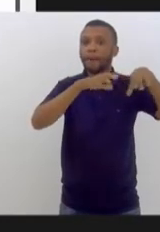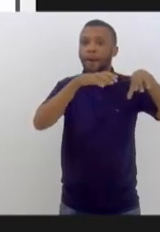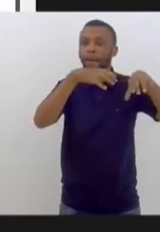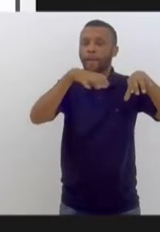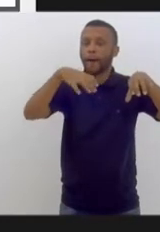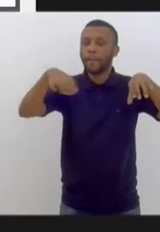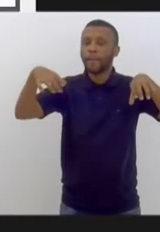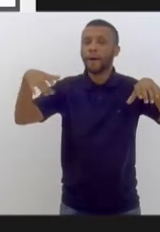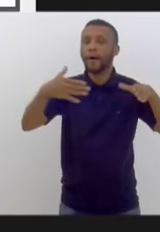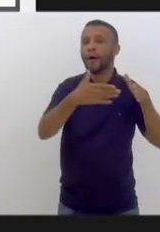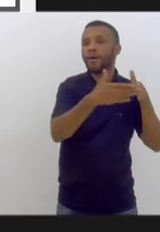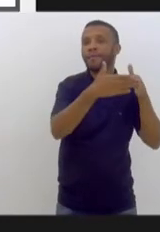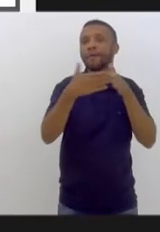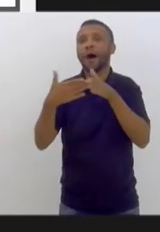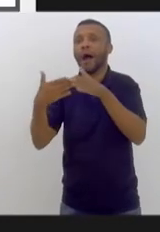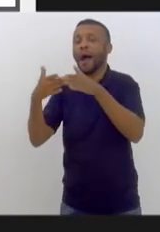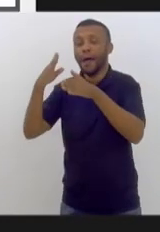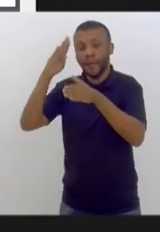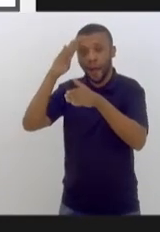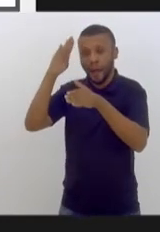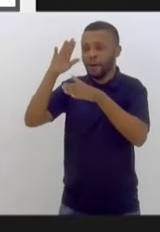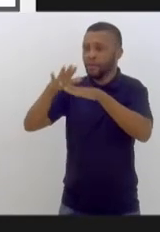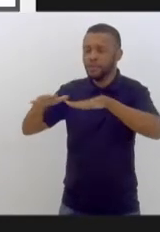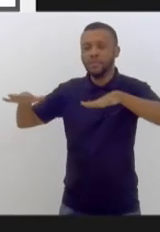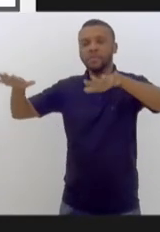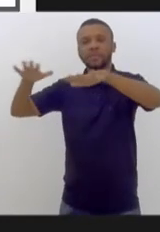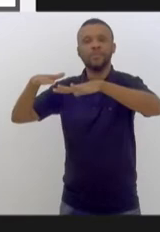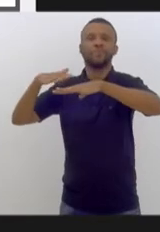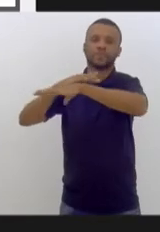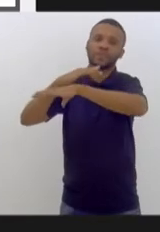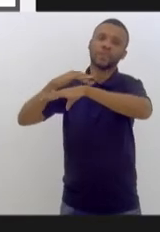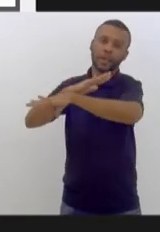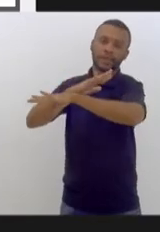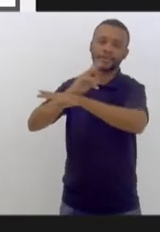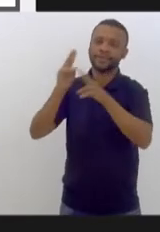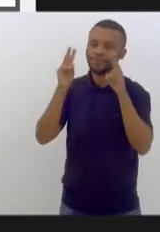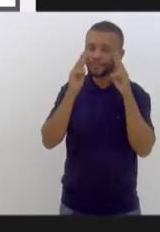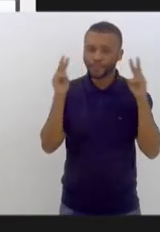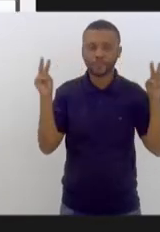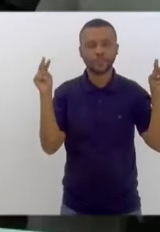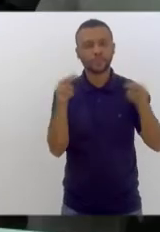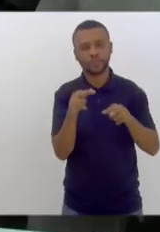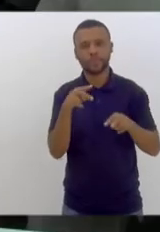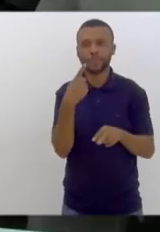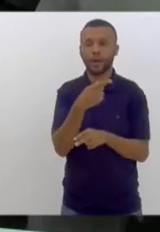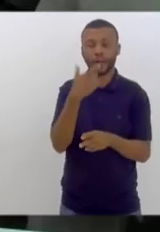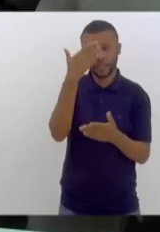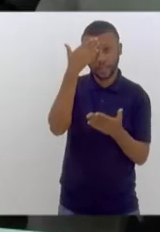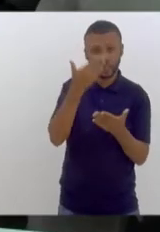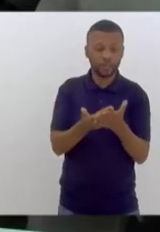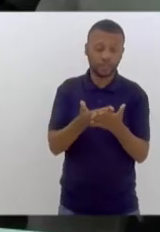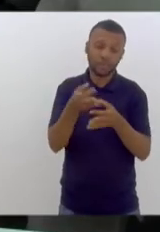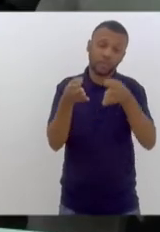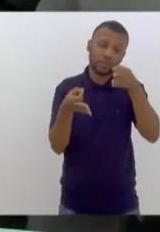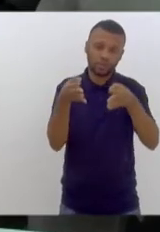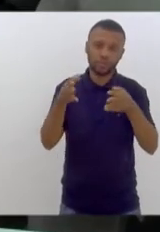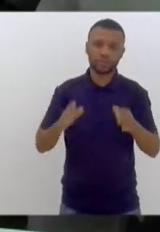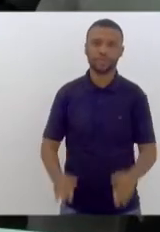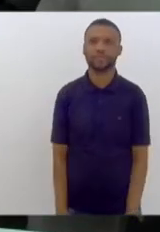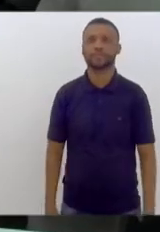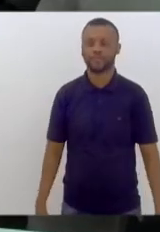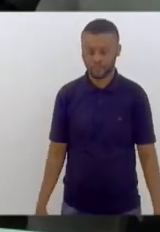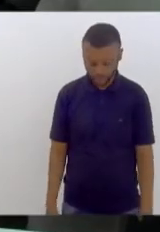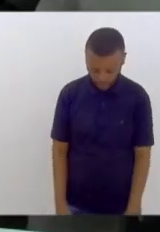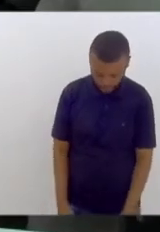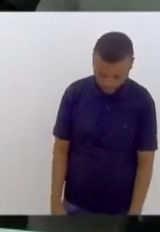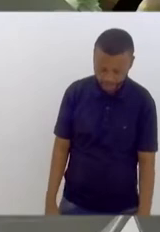fora da metropolitana, também considerando a questão do que a gente acha que é mais justo. Do